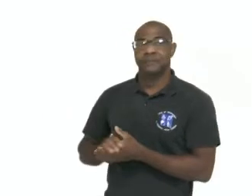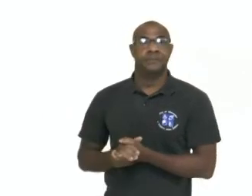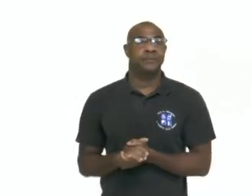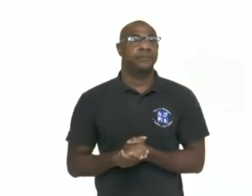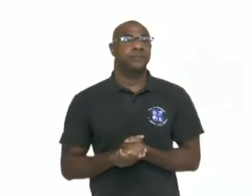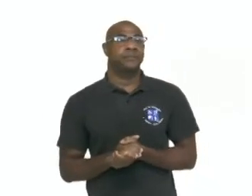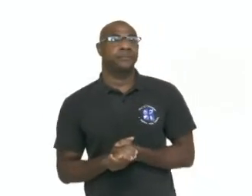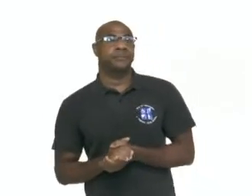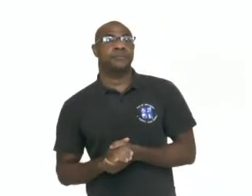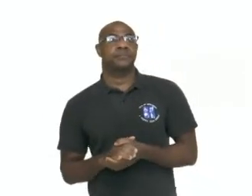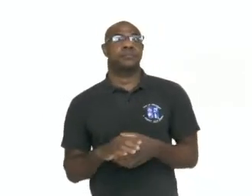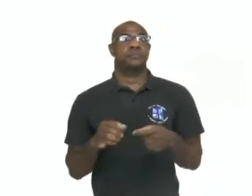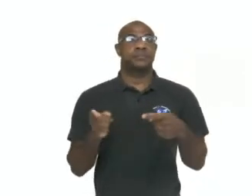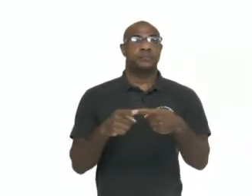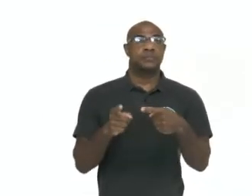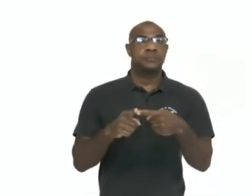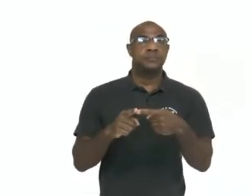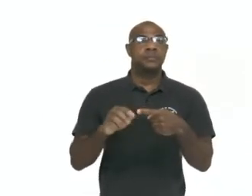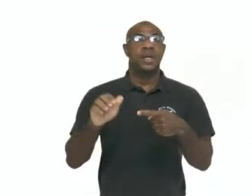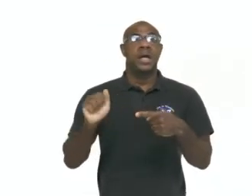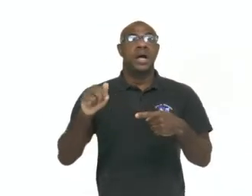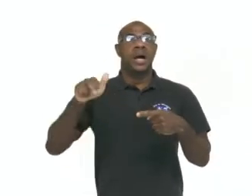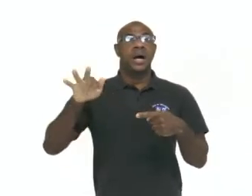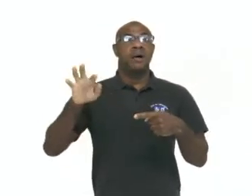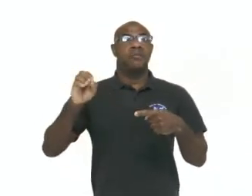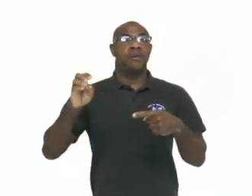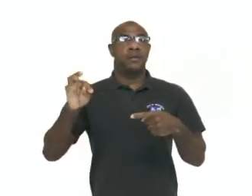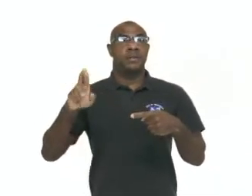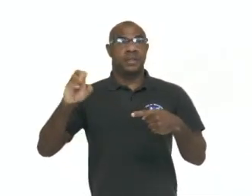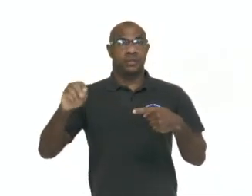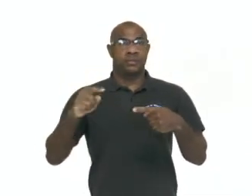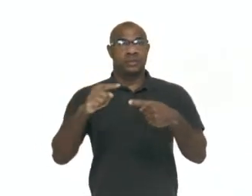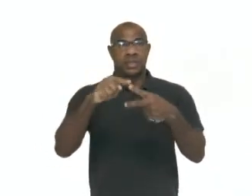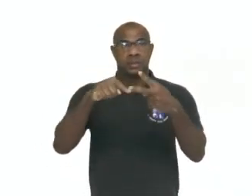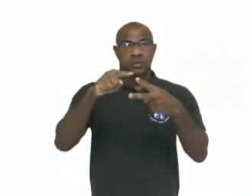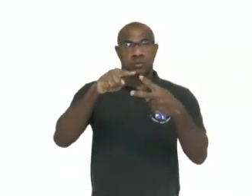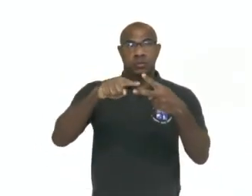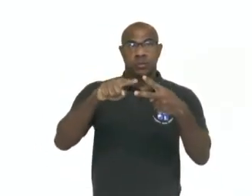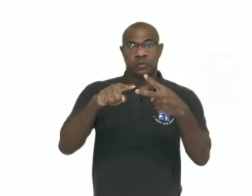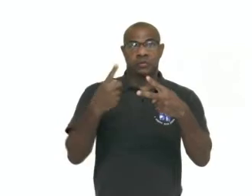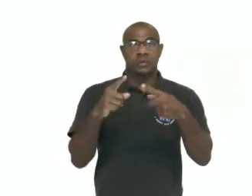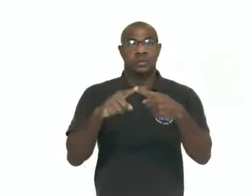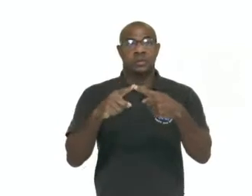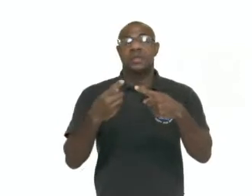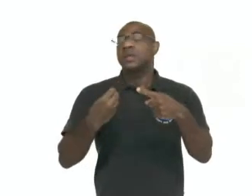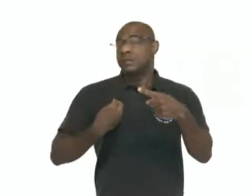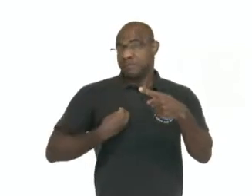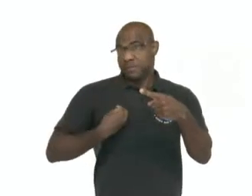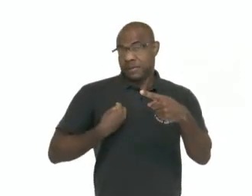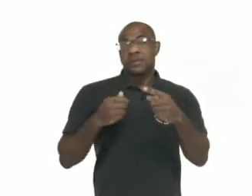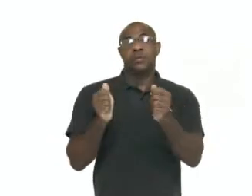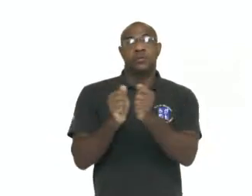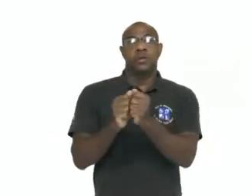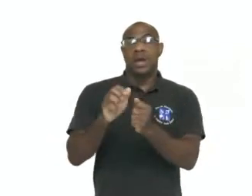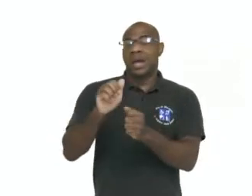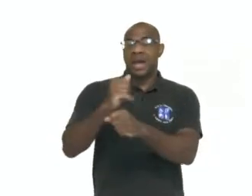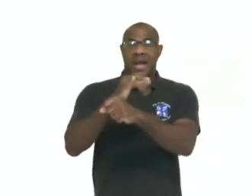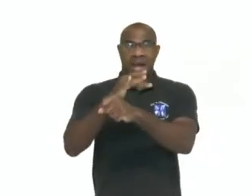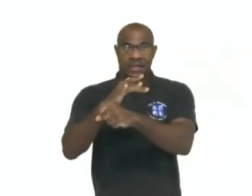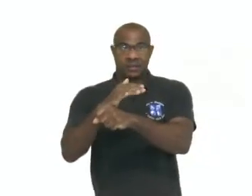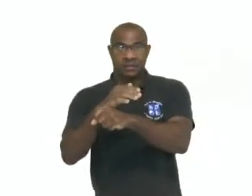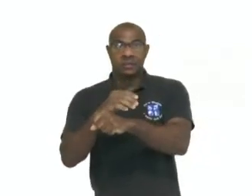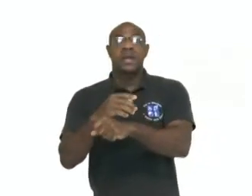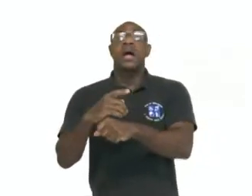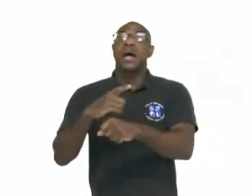Os óxidos anfóteros apresentam-se de duas maneiras. Na presença de um ácido, ele vai se comportar como um óxido